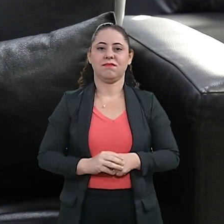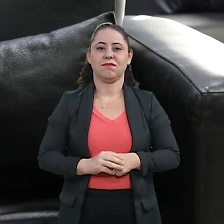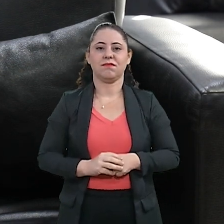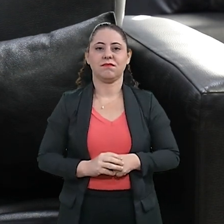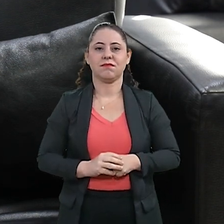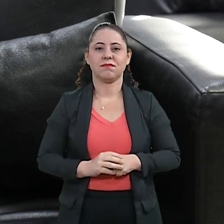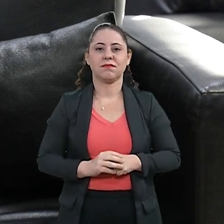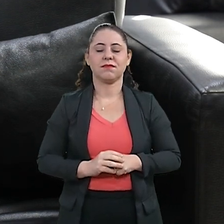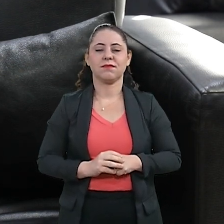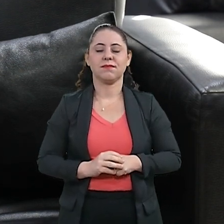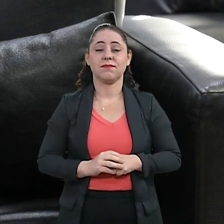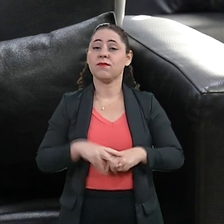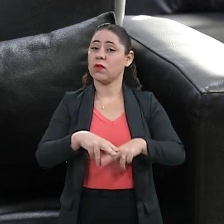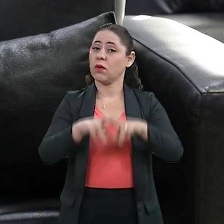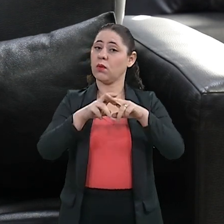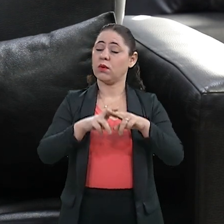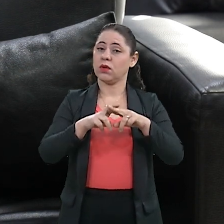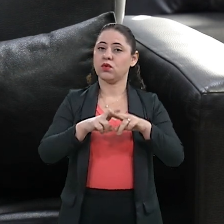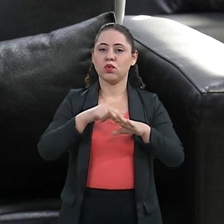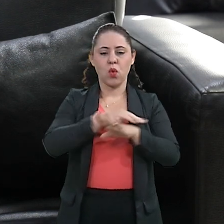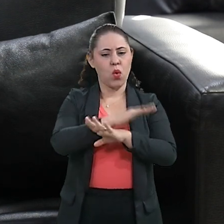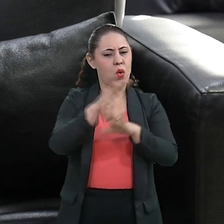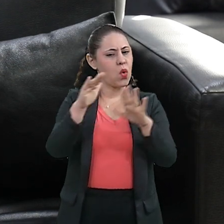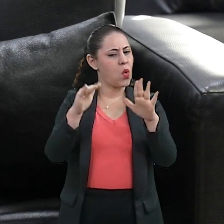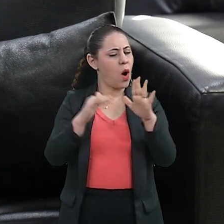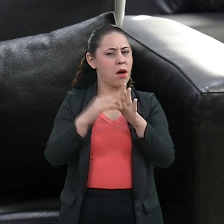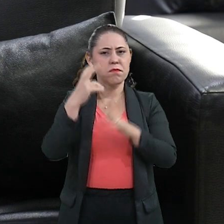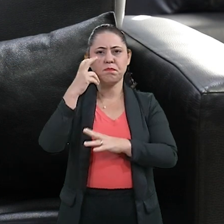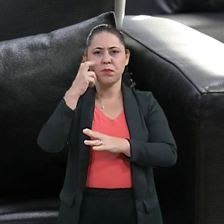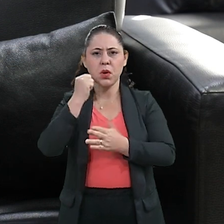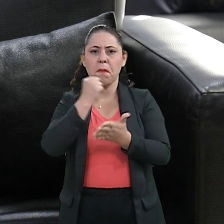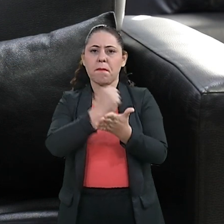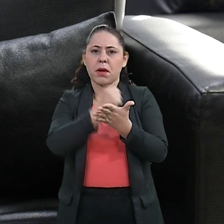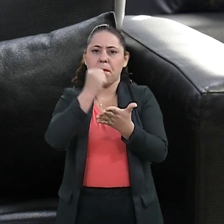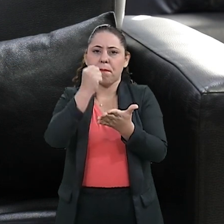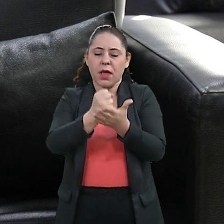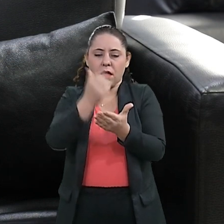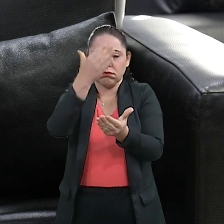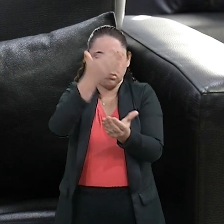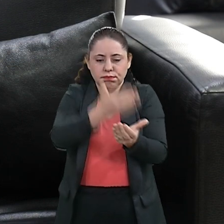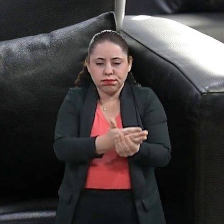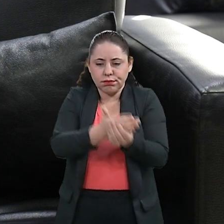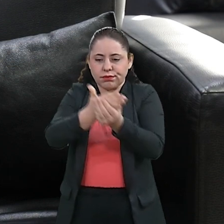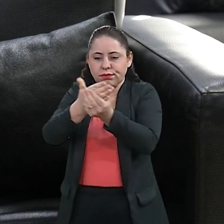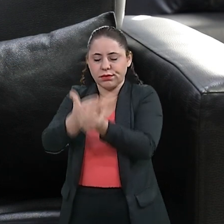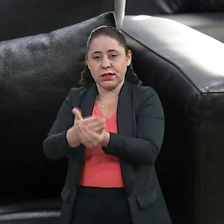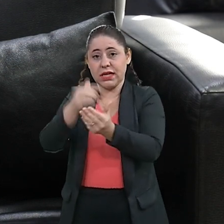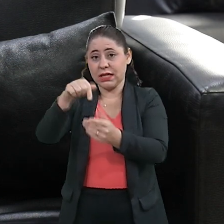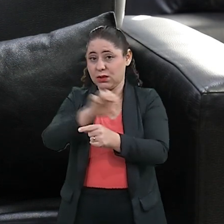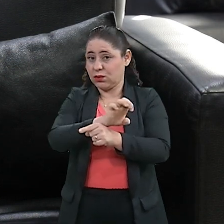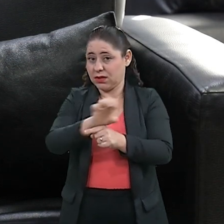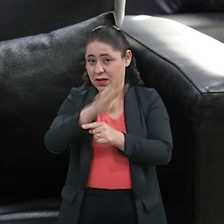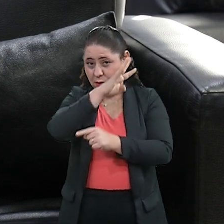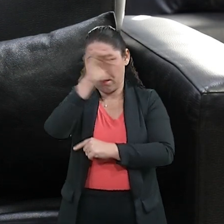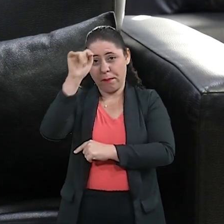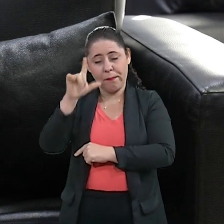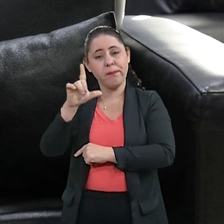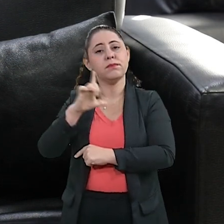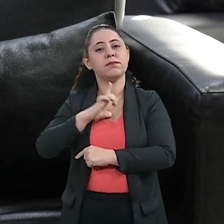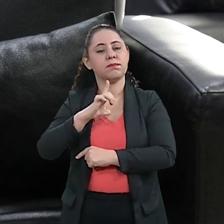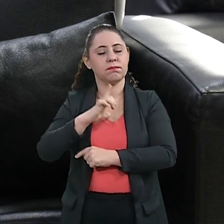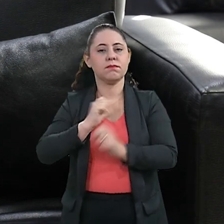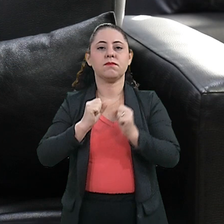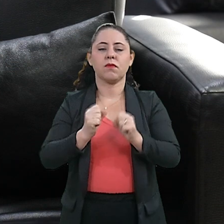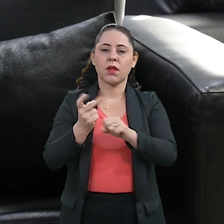acesso. Então, todas as adoções feitas em Mato Grosso do Sul,